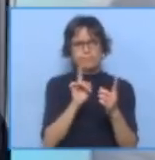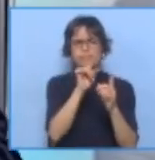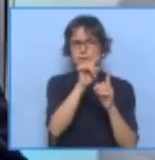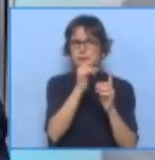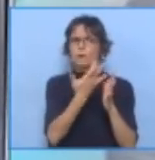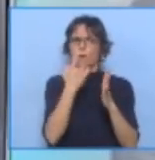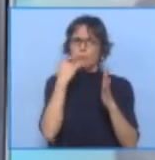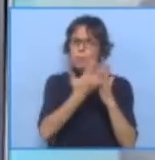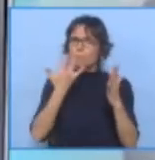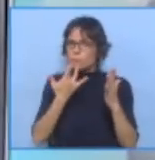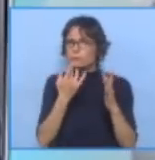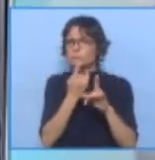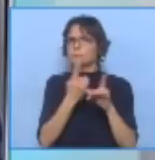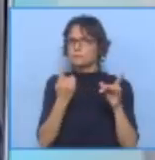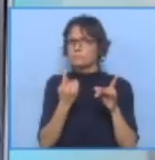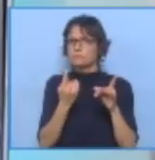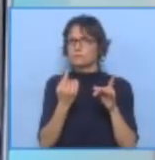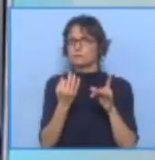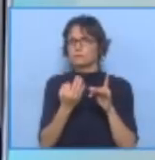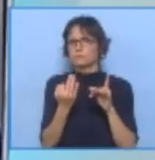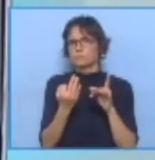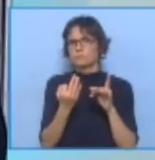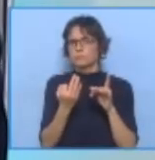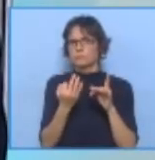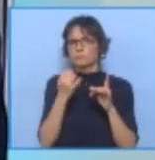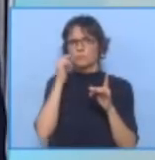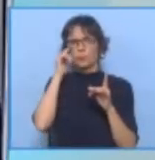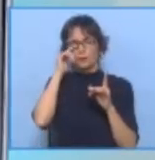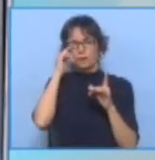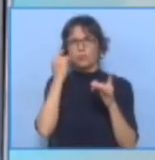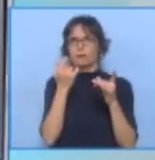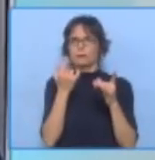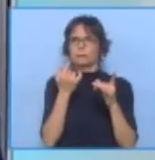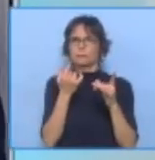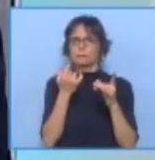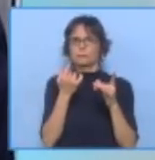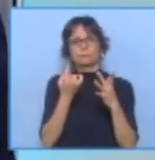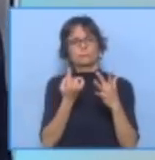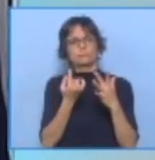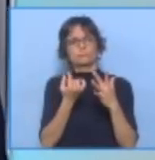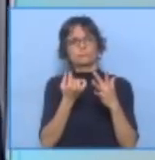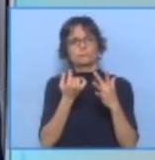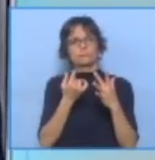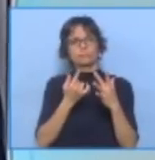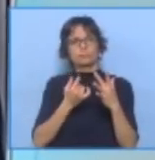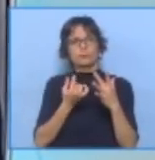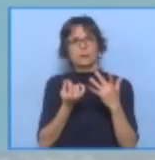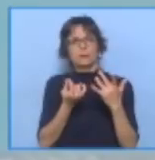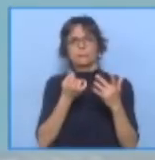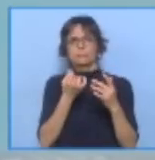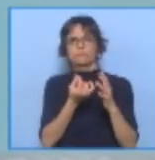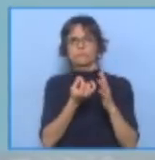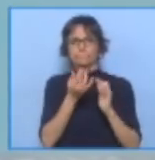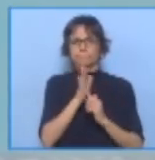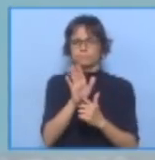que significa do que pelos resultados práticos. Embora os resultados práticos, temos um que é assinalável. Permite,